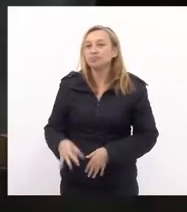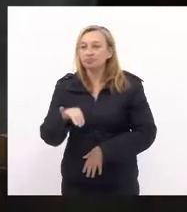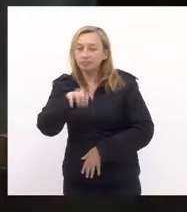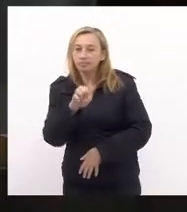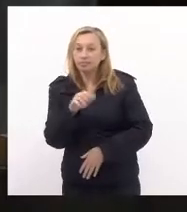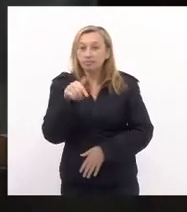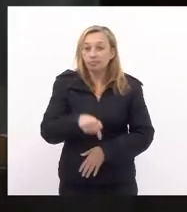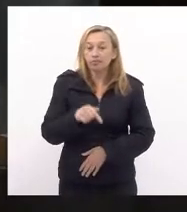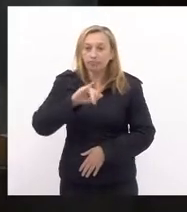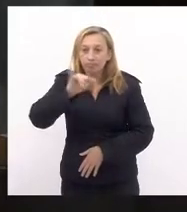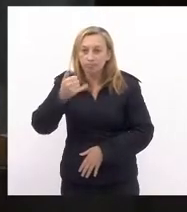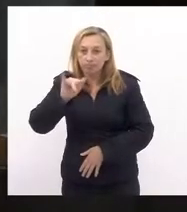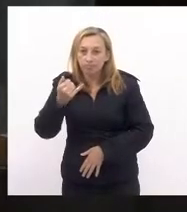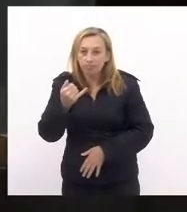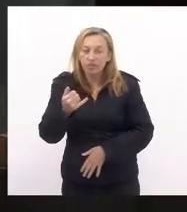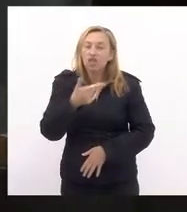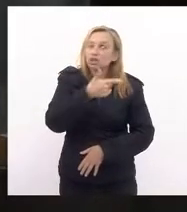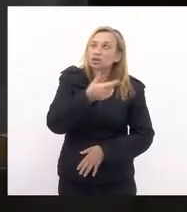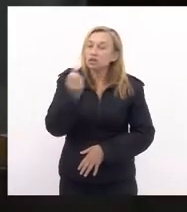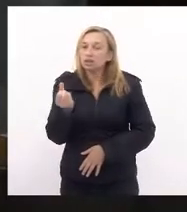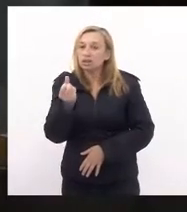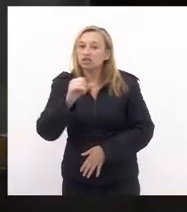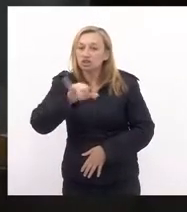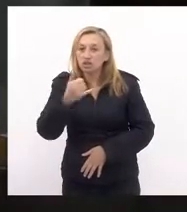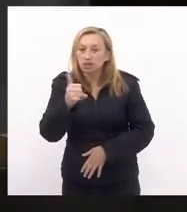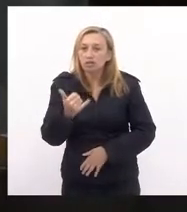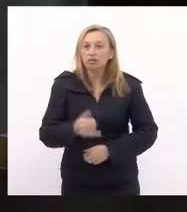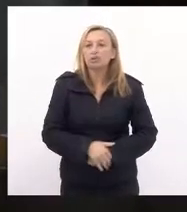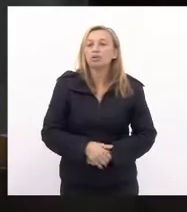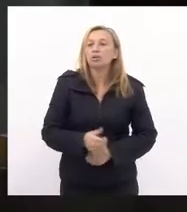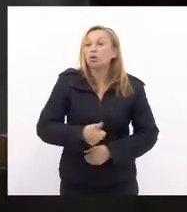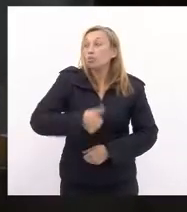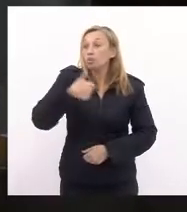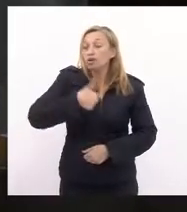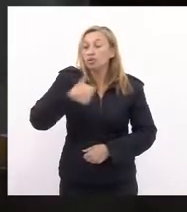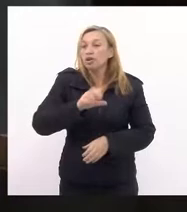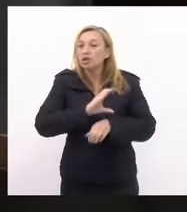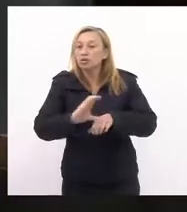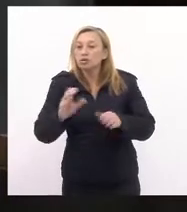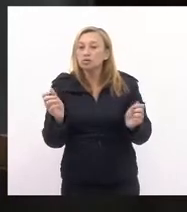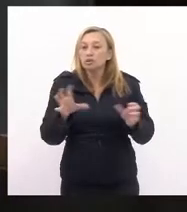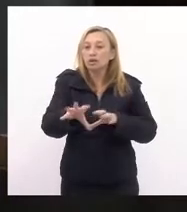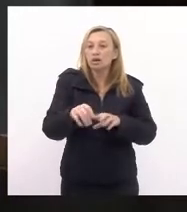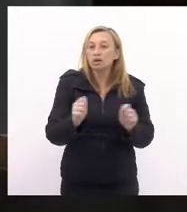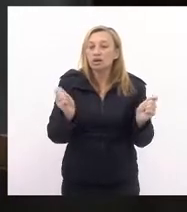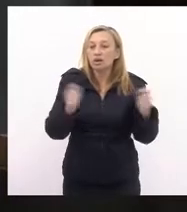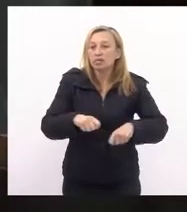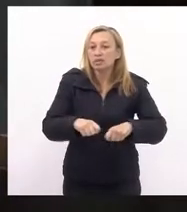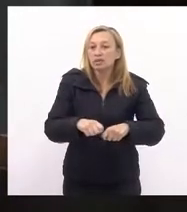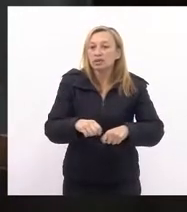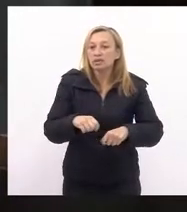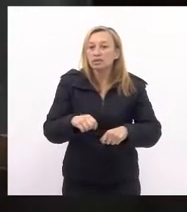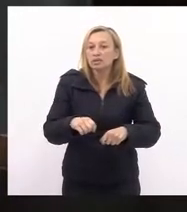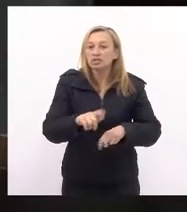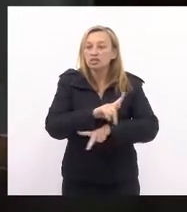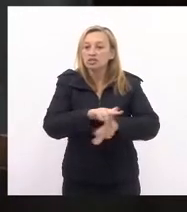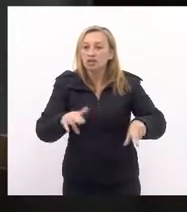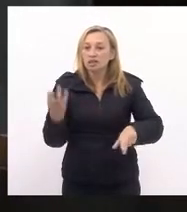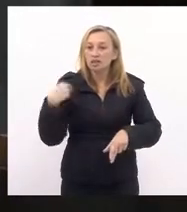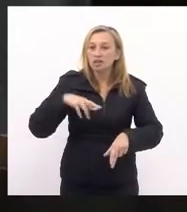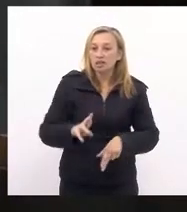em janeiro, possivelmente dia 16 de janeiro, o primeiro curso de capacitação interreligiosa